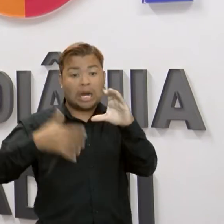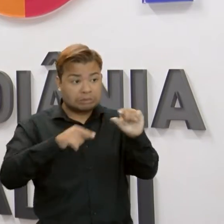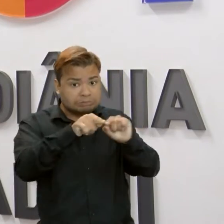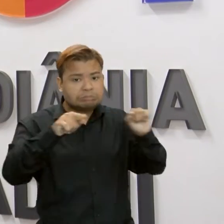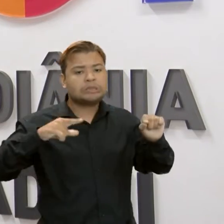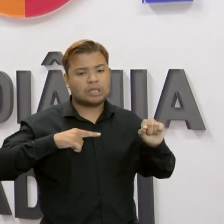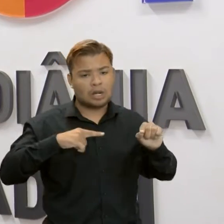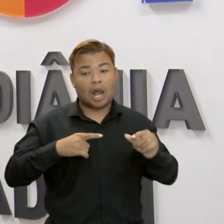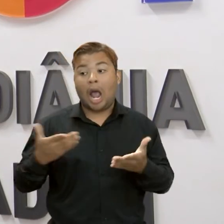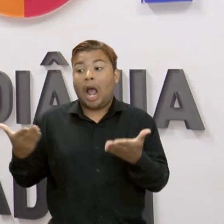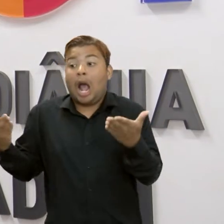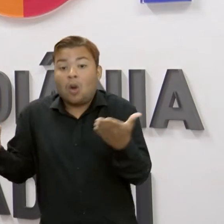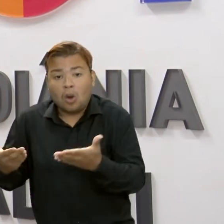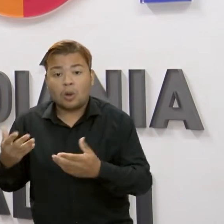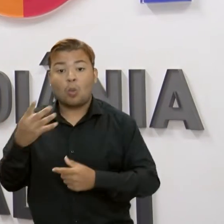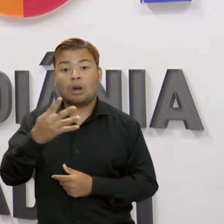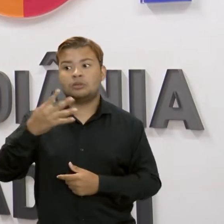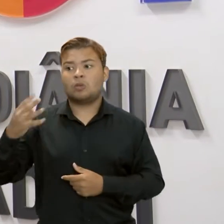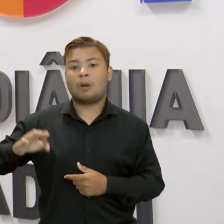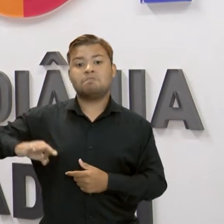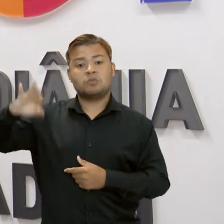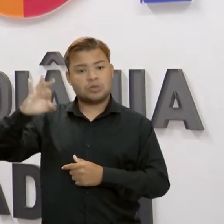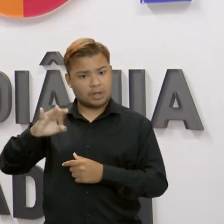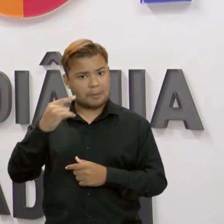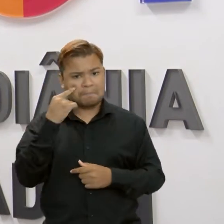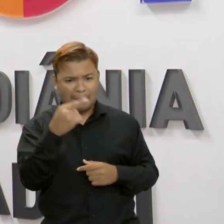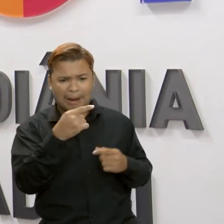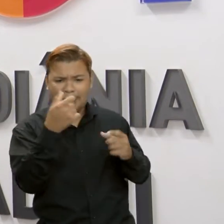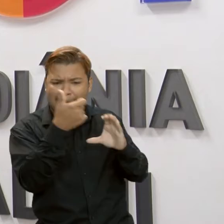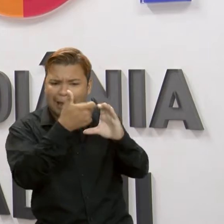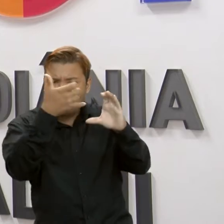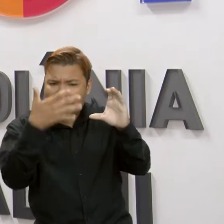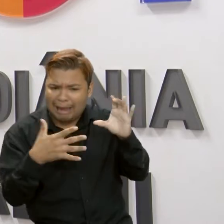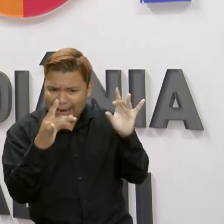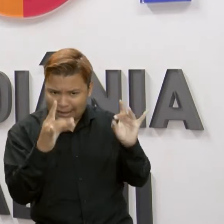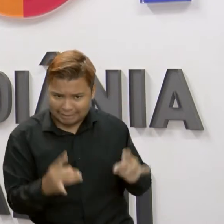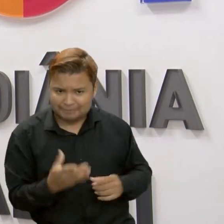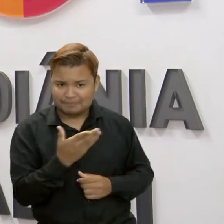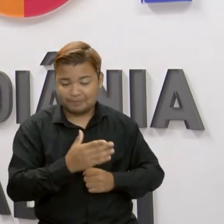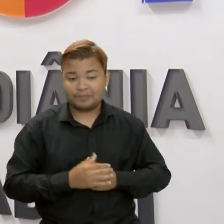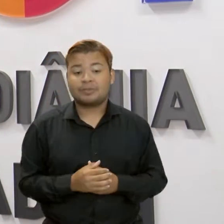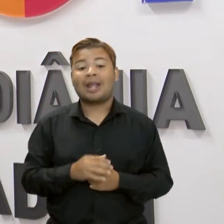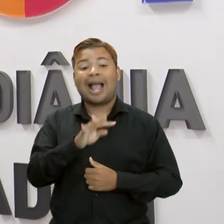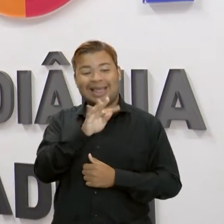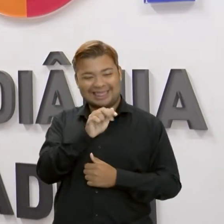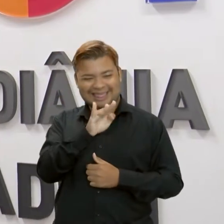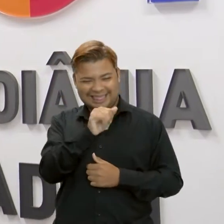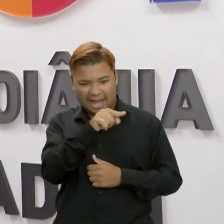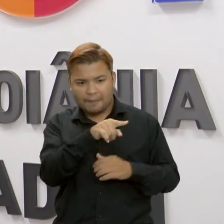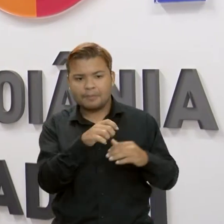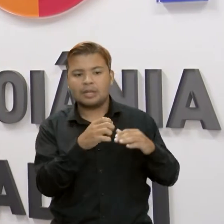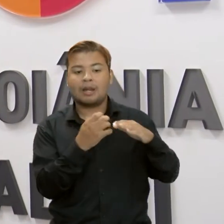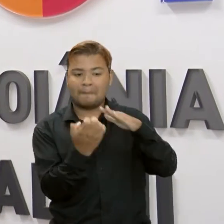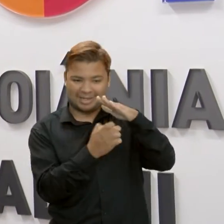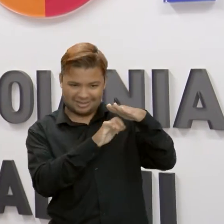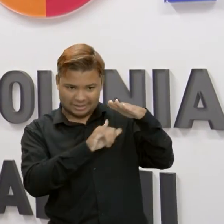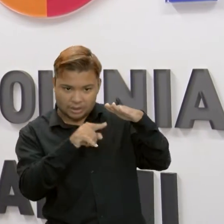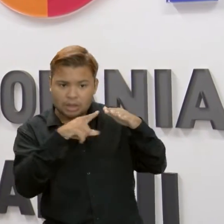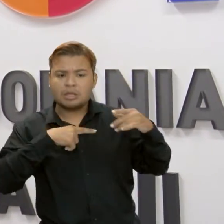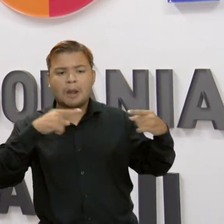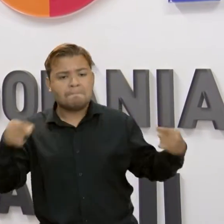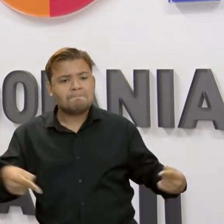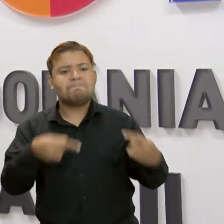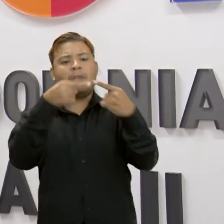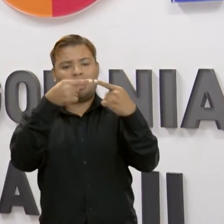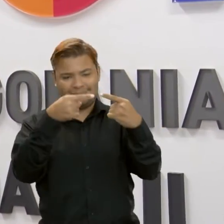para 44% esse ano. E aí eu ressalto que a Tábia, que é a empresa incubada aqui no SEI, ela se enquadra nesses